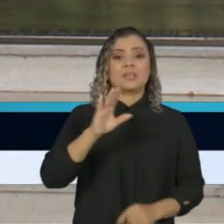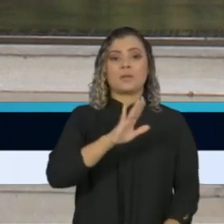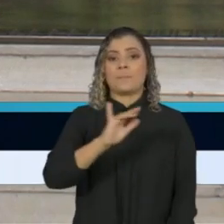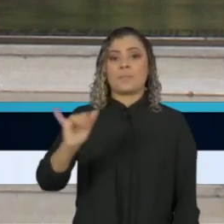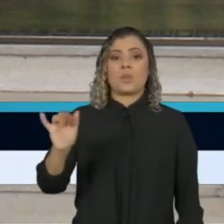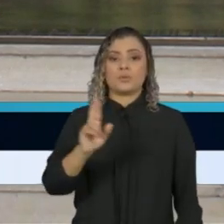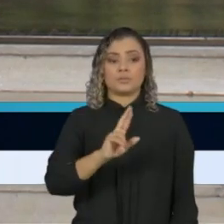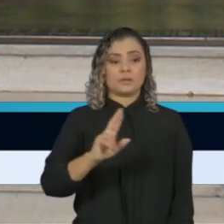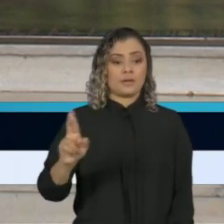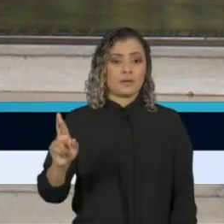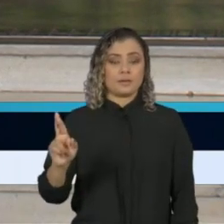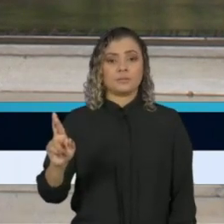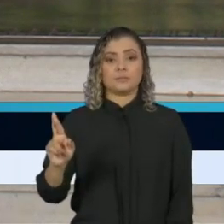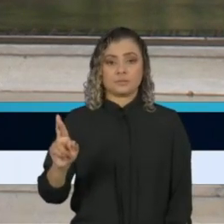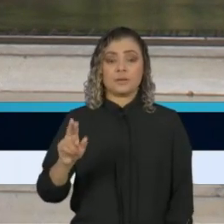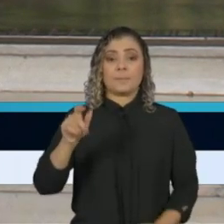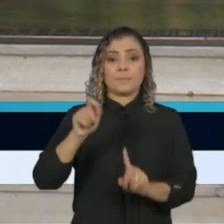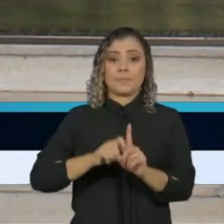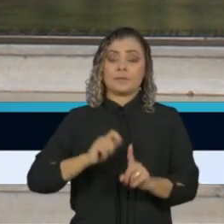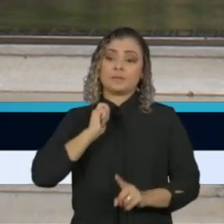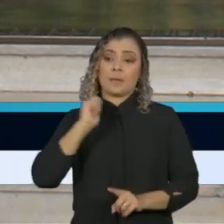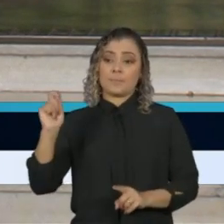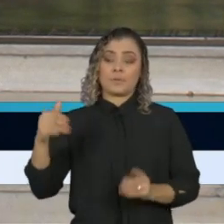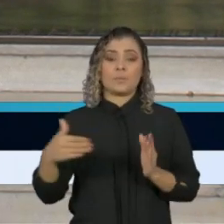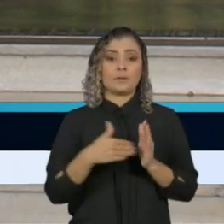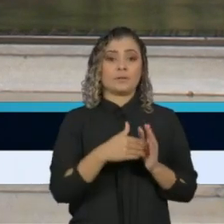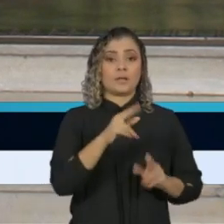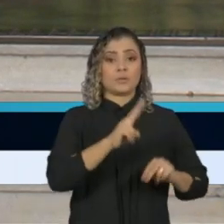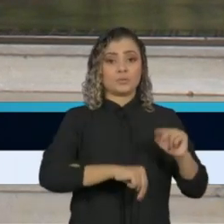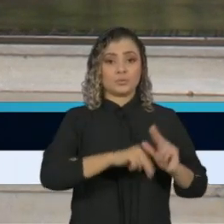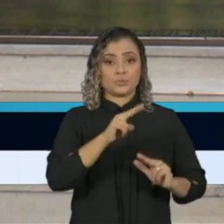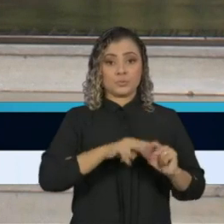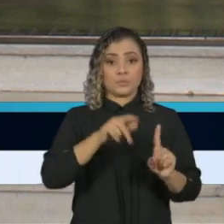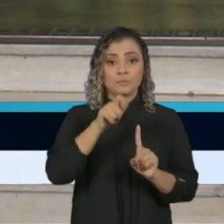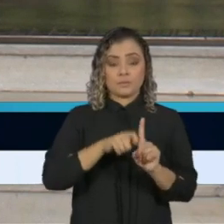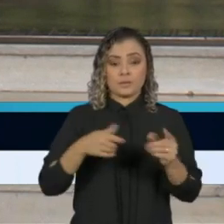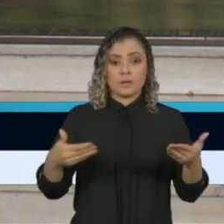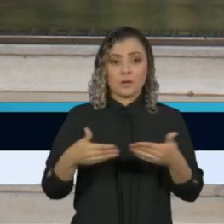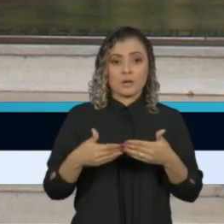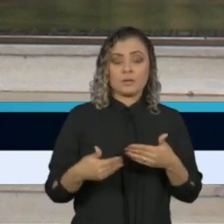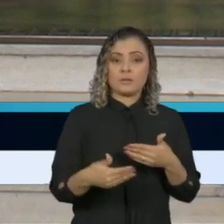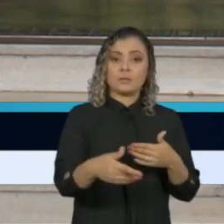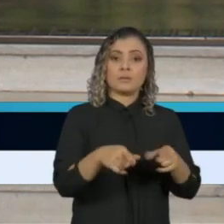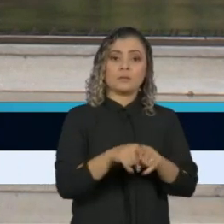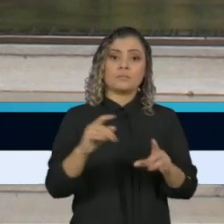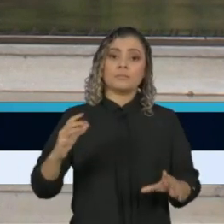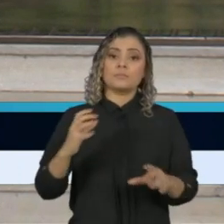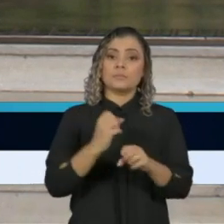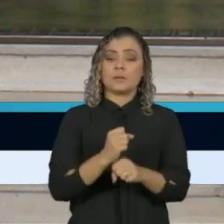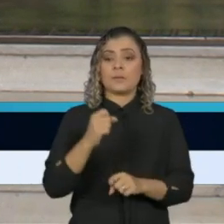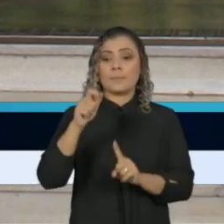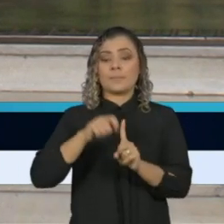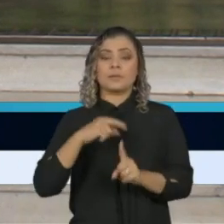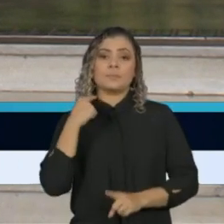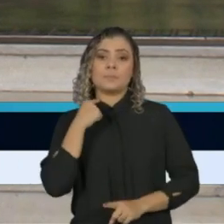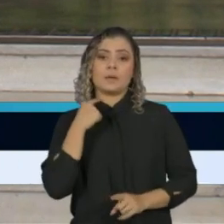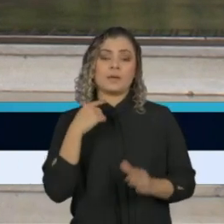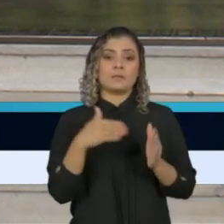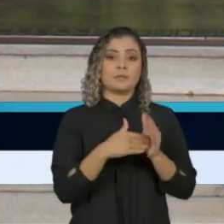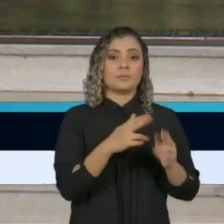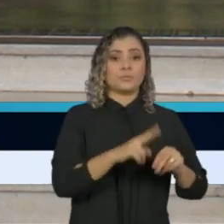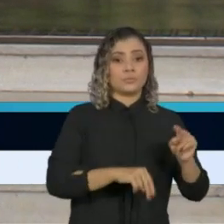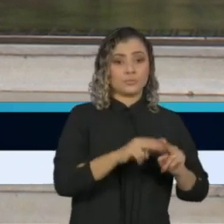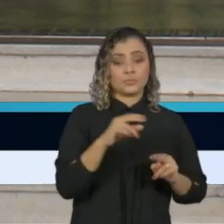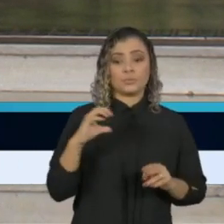bilhões de reais de abril a junho, neste mês, e a previsão somada de maio e junho. Em